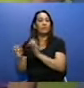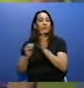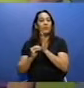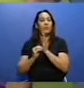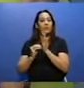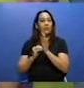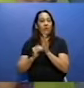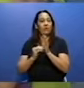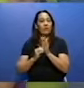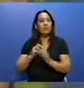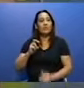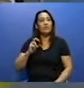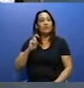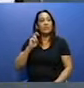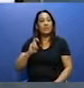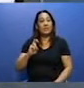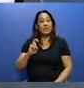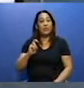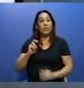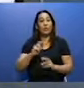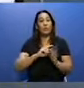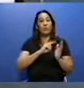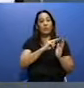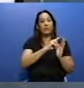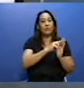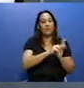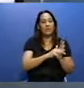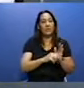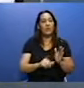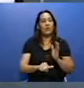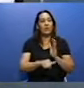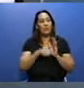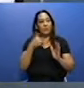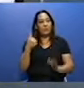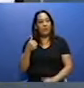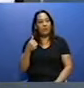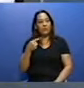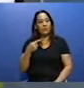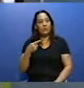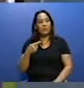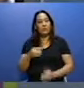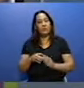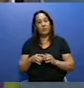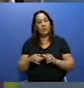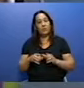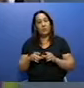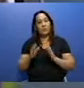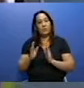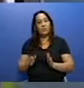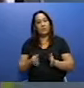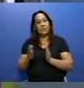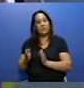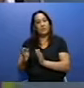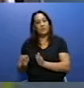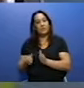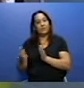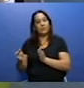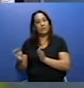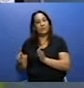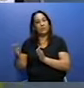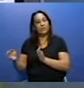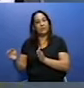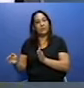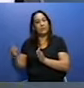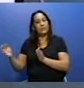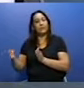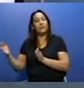mais cinco elementos. Primeira coisa é uma sequência numérica crescente. Tá, é